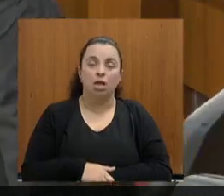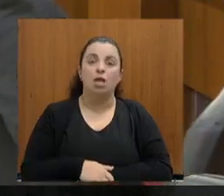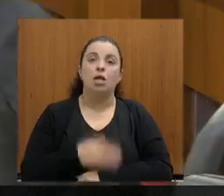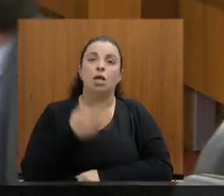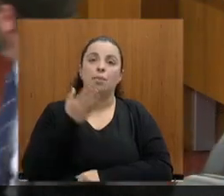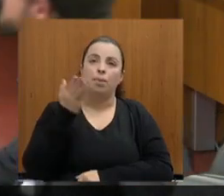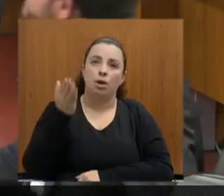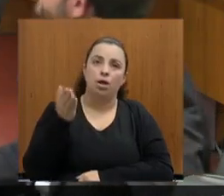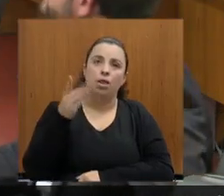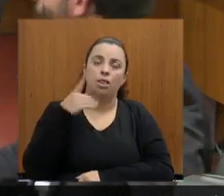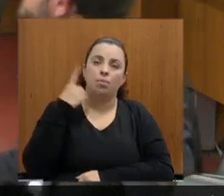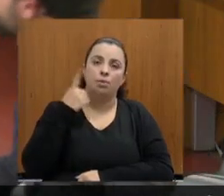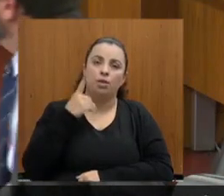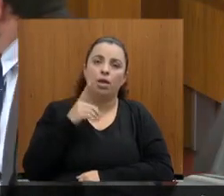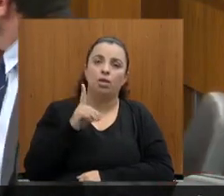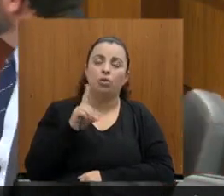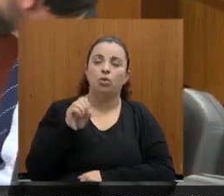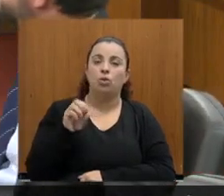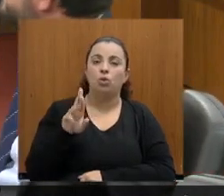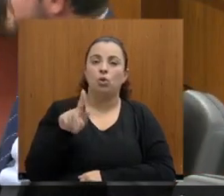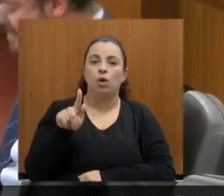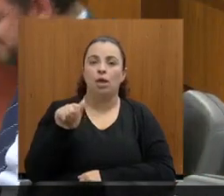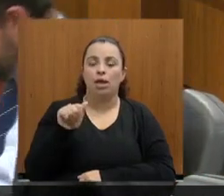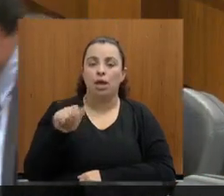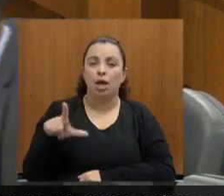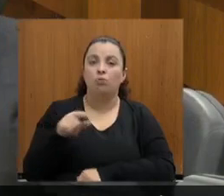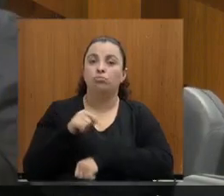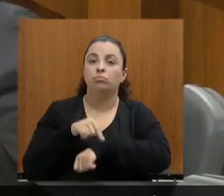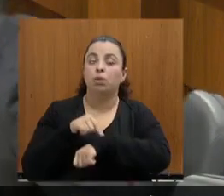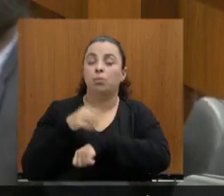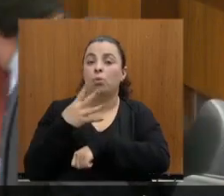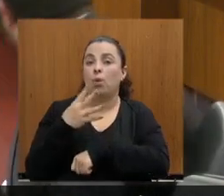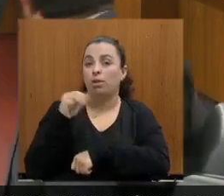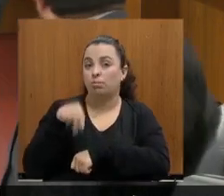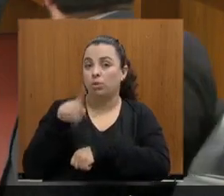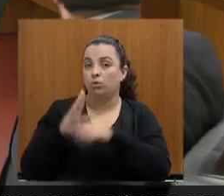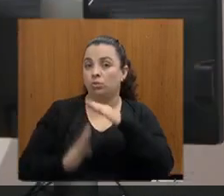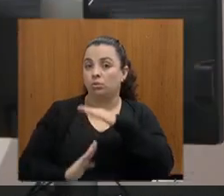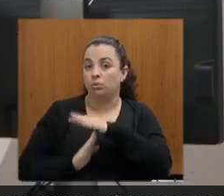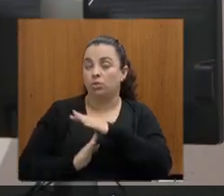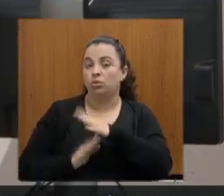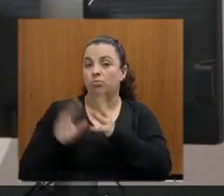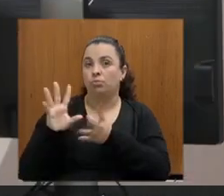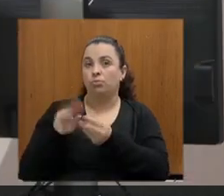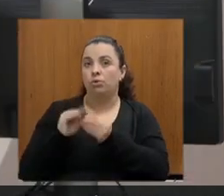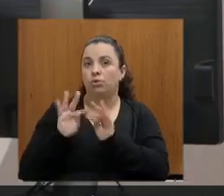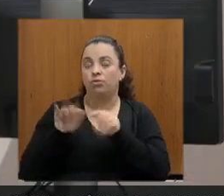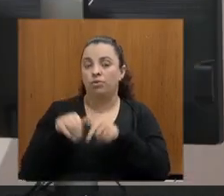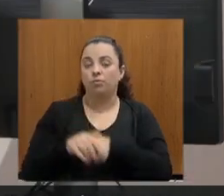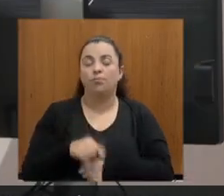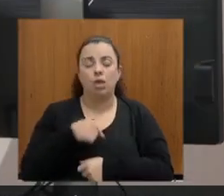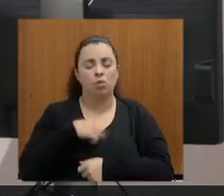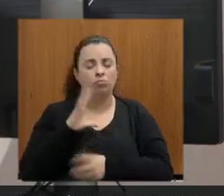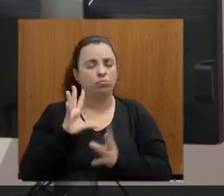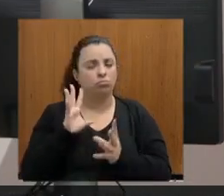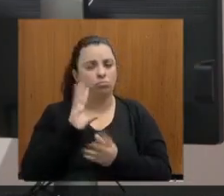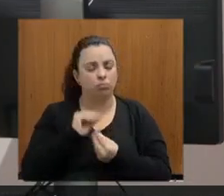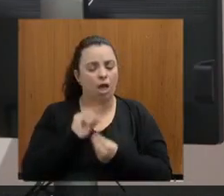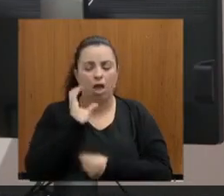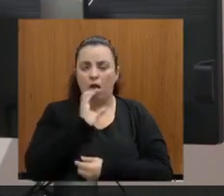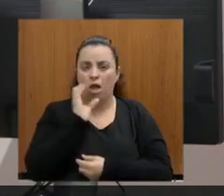deputador do grau 4 minutos para fazer as considerações finais e lembrando em breve Presidente